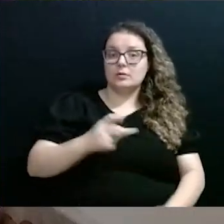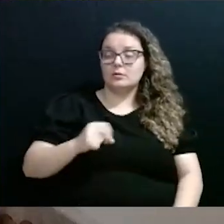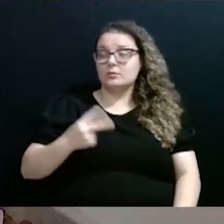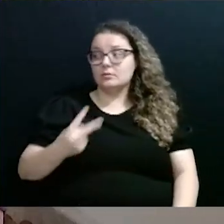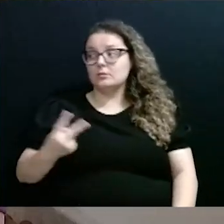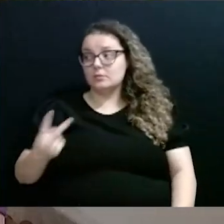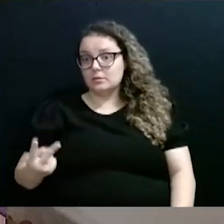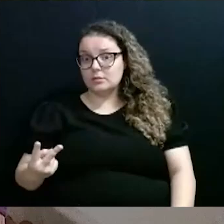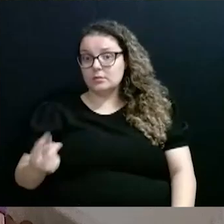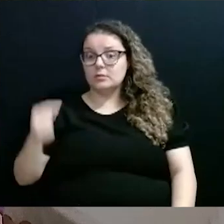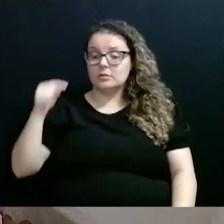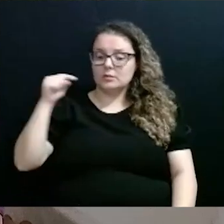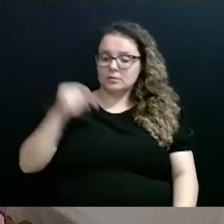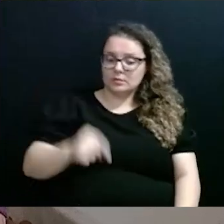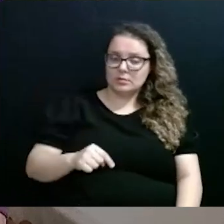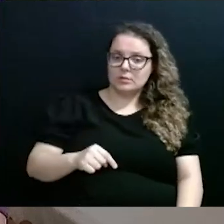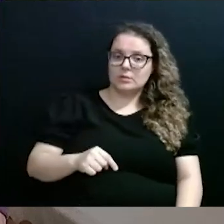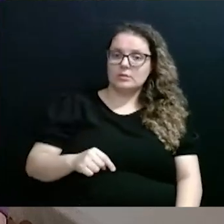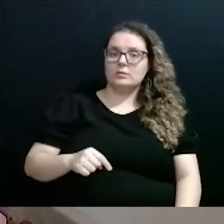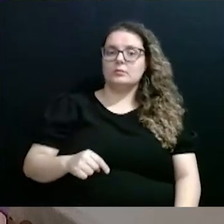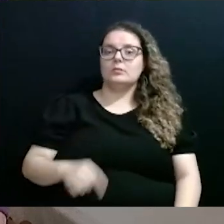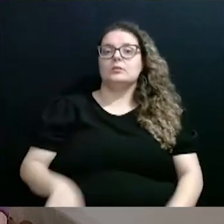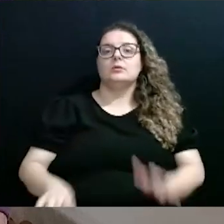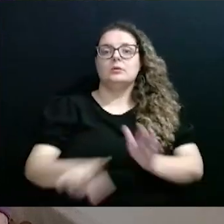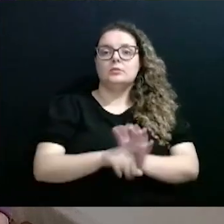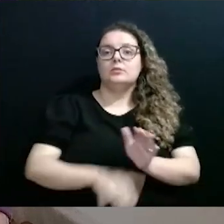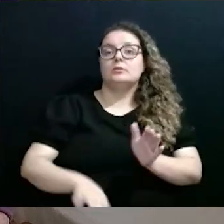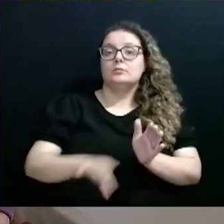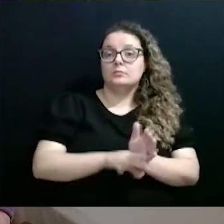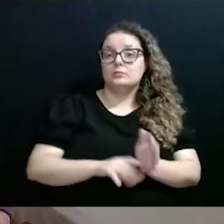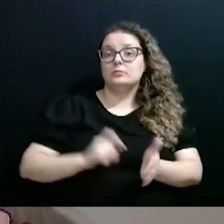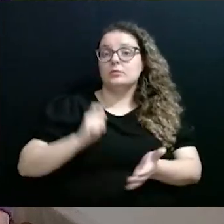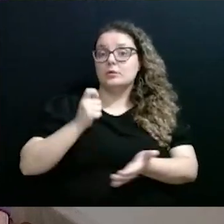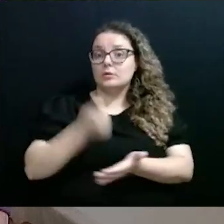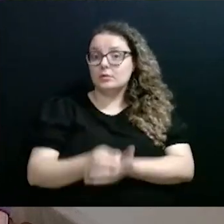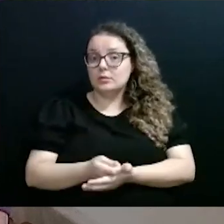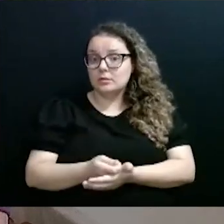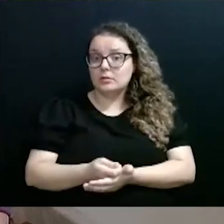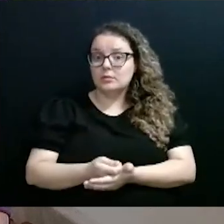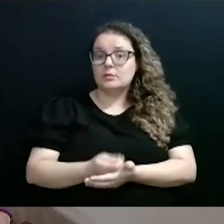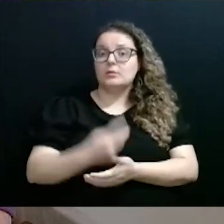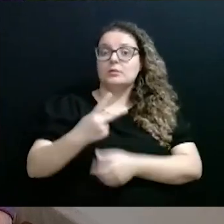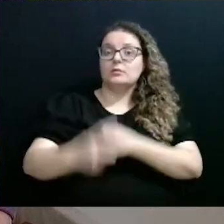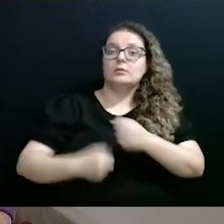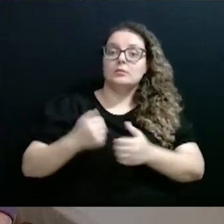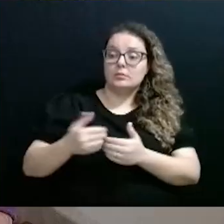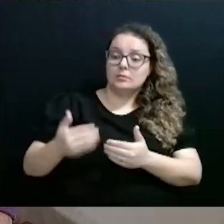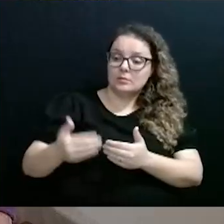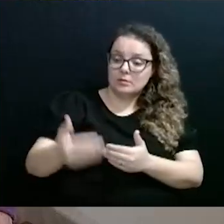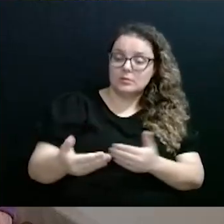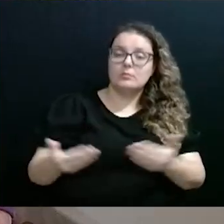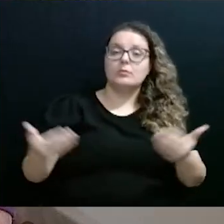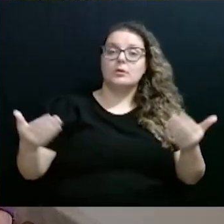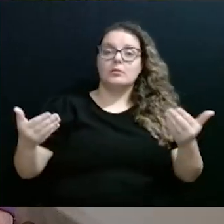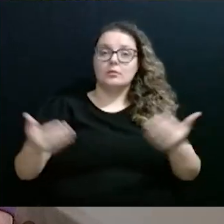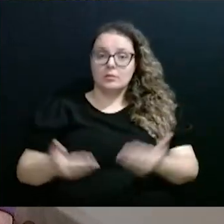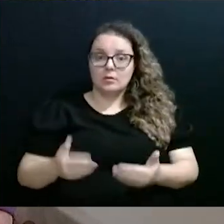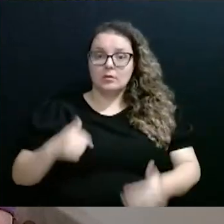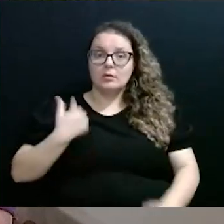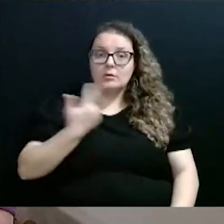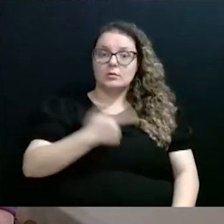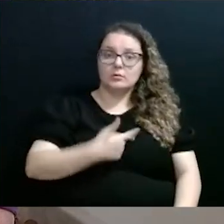a partir daí, então, veio a legislação dizendo que você paga sempre 2 anos para frente. Então agora, nós estamos